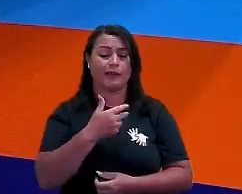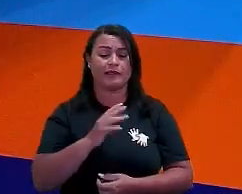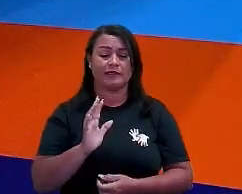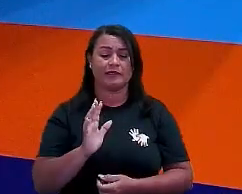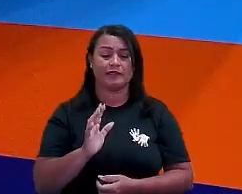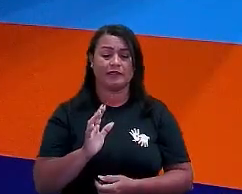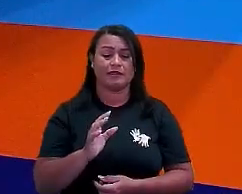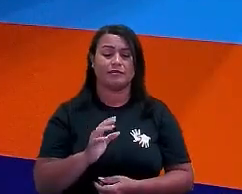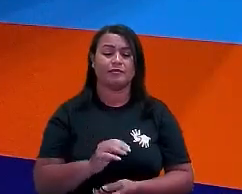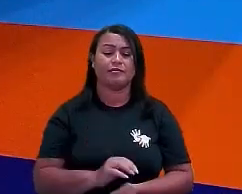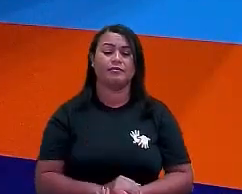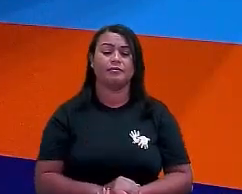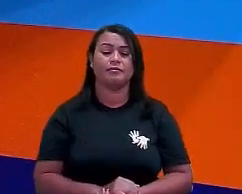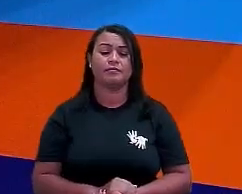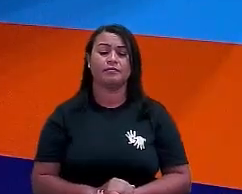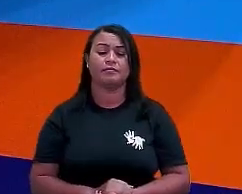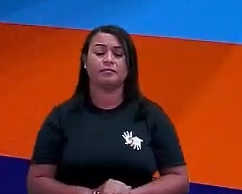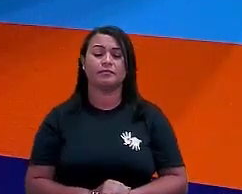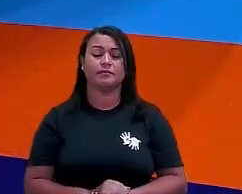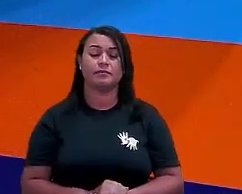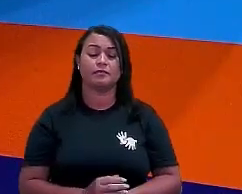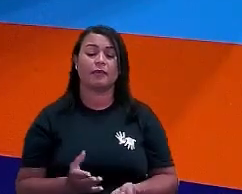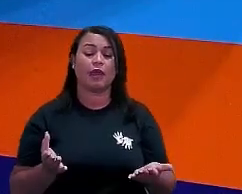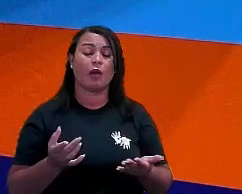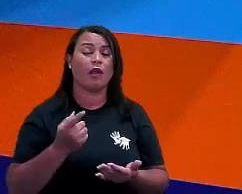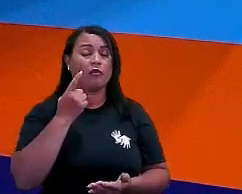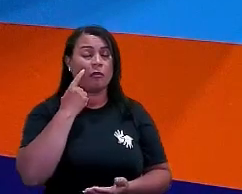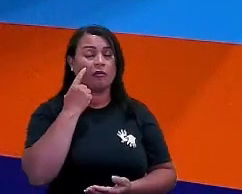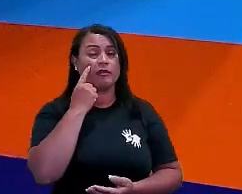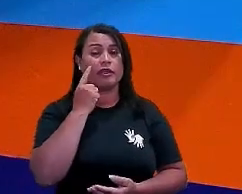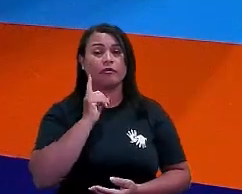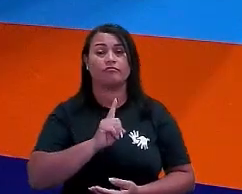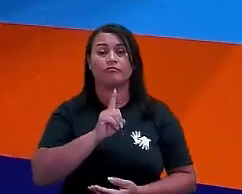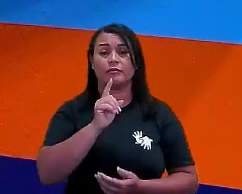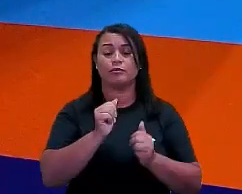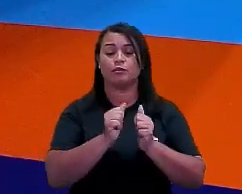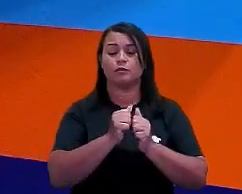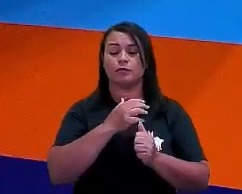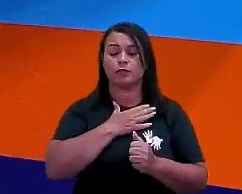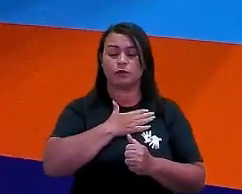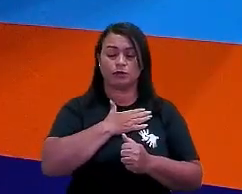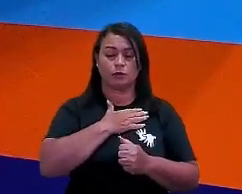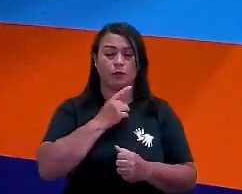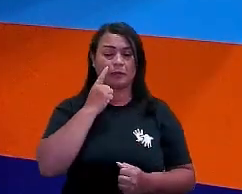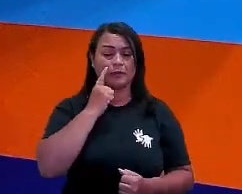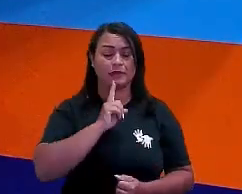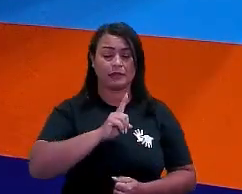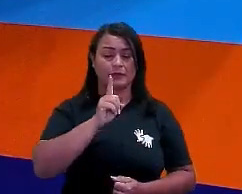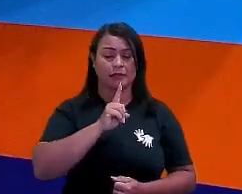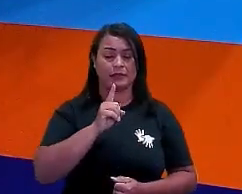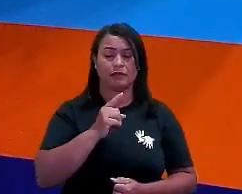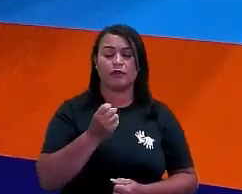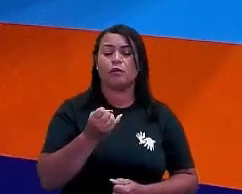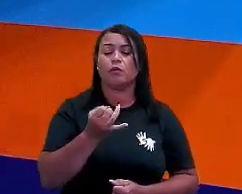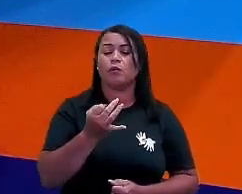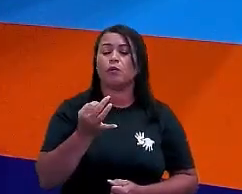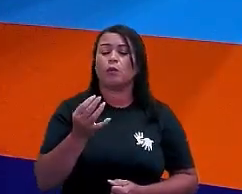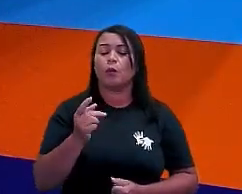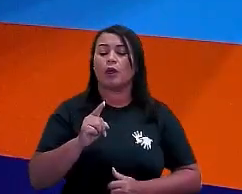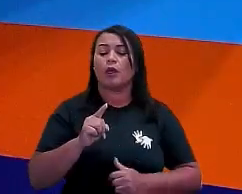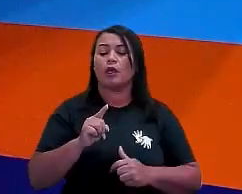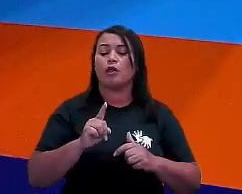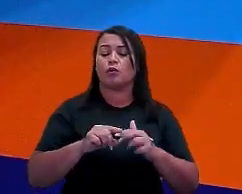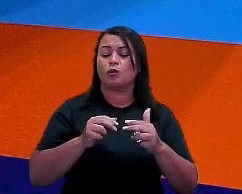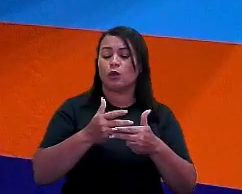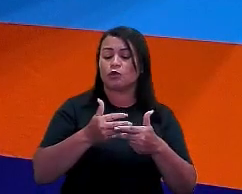tá? Fazendo a adição. Agora, acompanha comigo. Ó, observe os preços do produto que